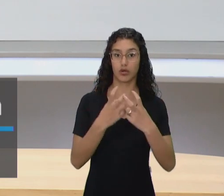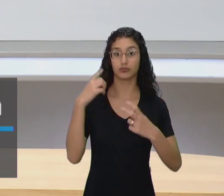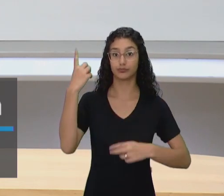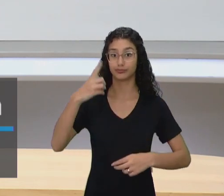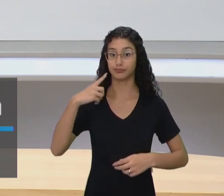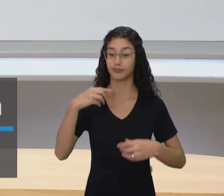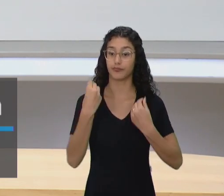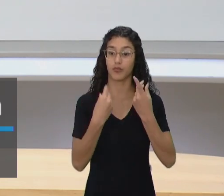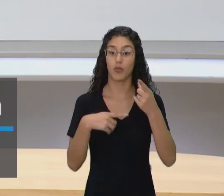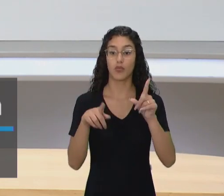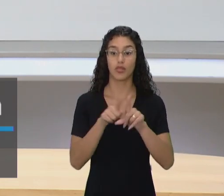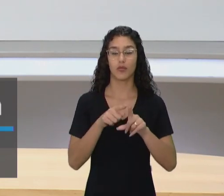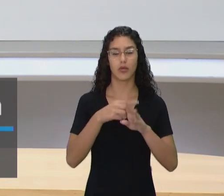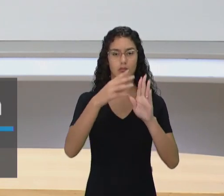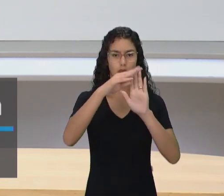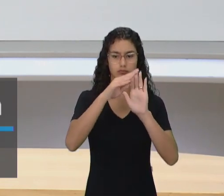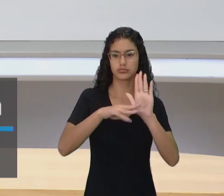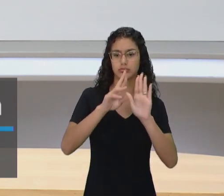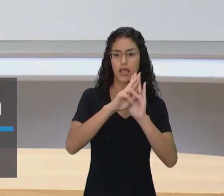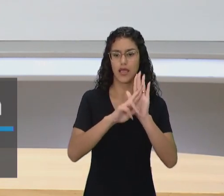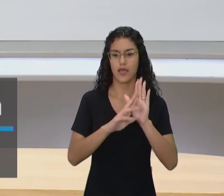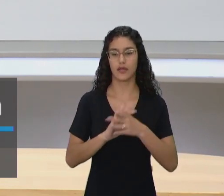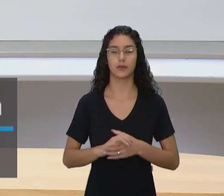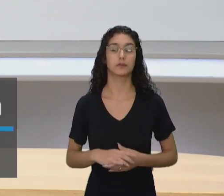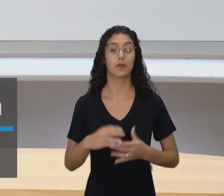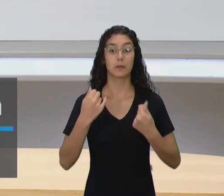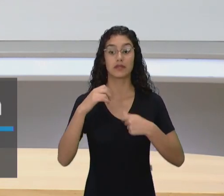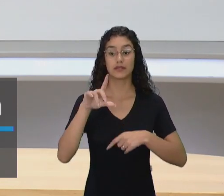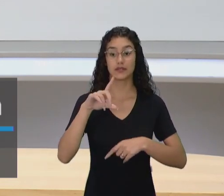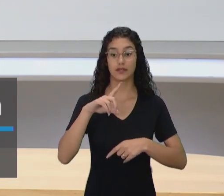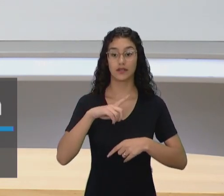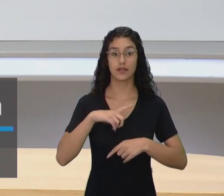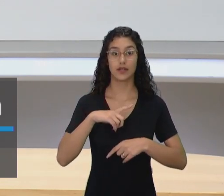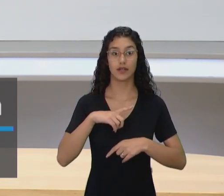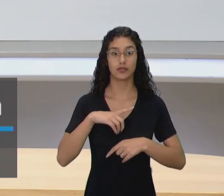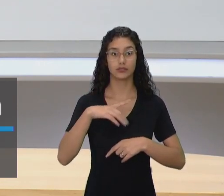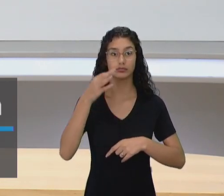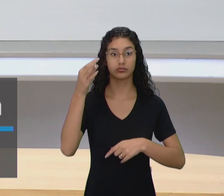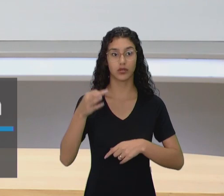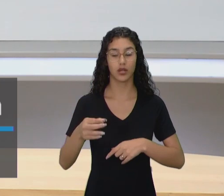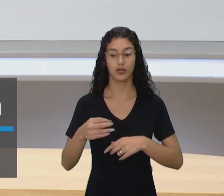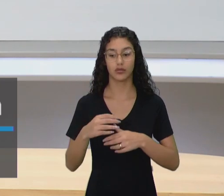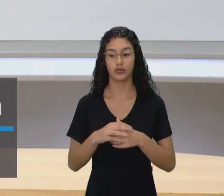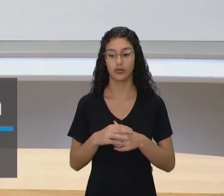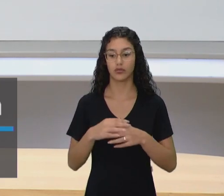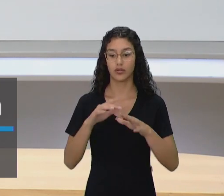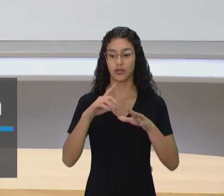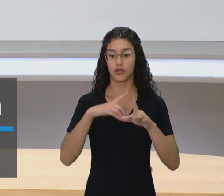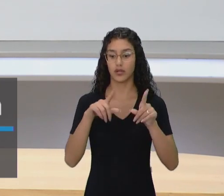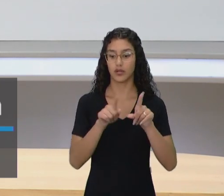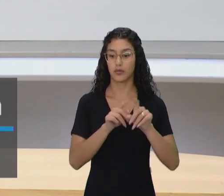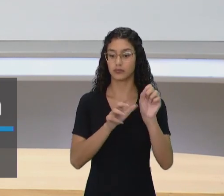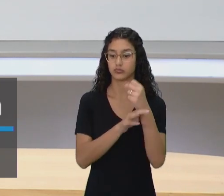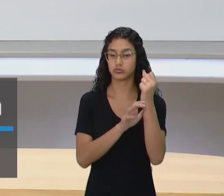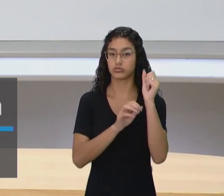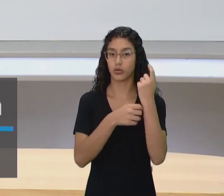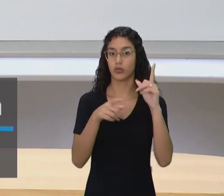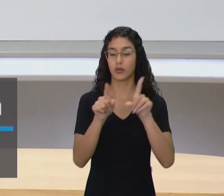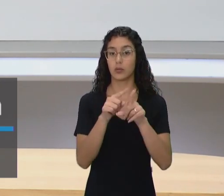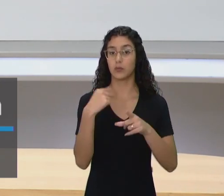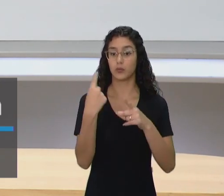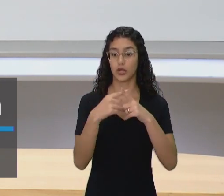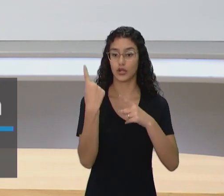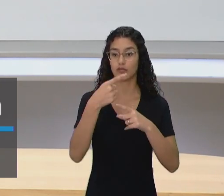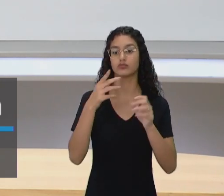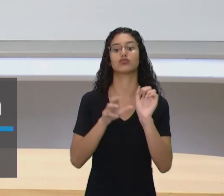como um regramento, né, precisa ter uma legislatura aí bem segura, porque a gente está falando